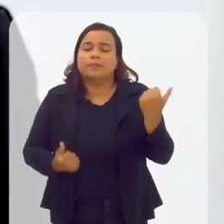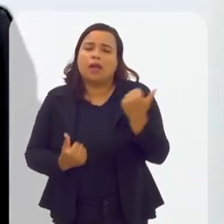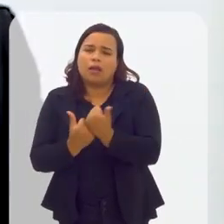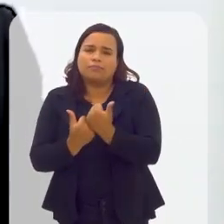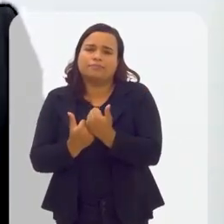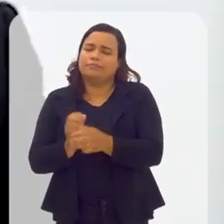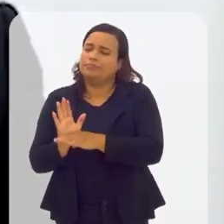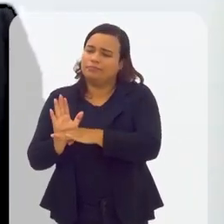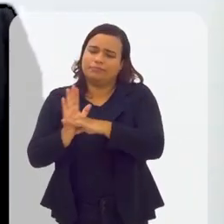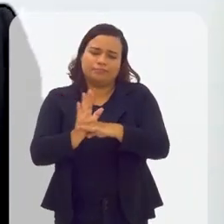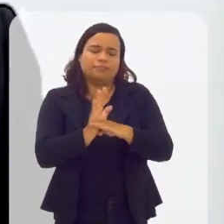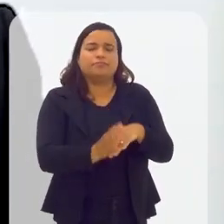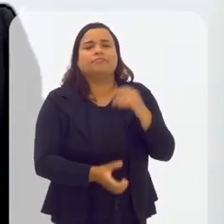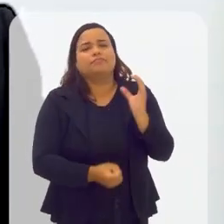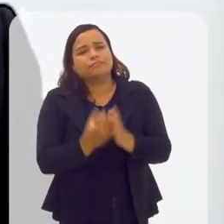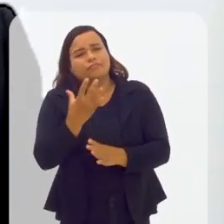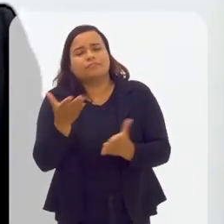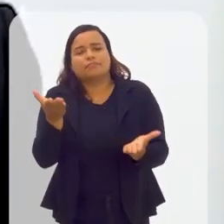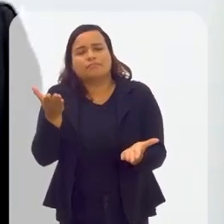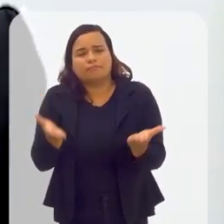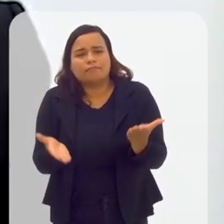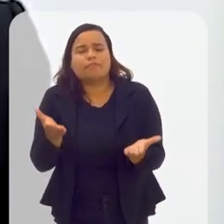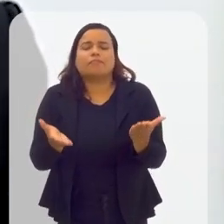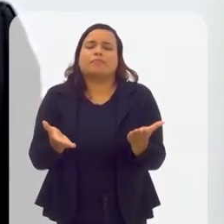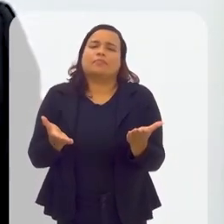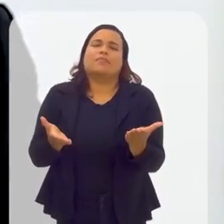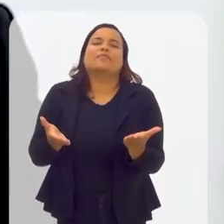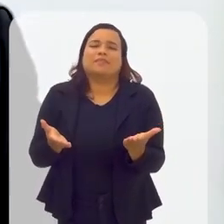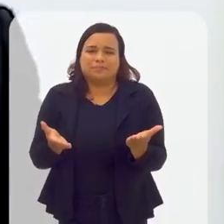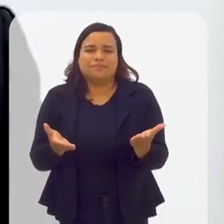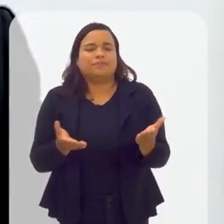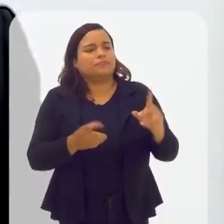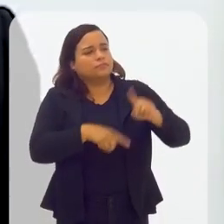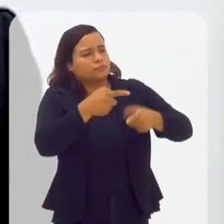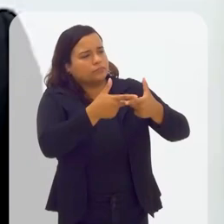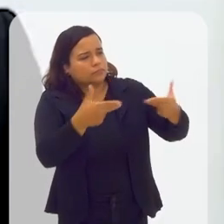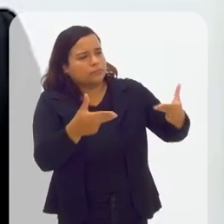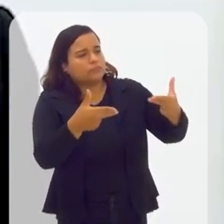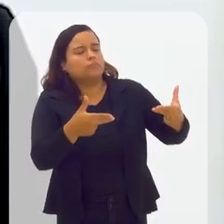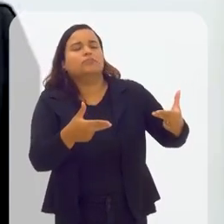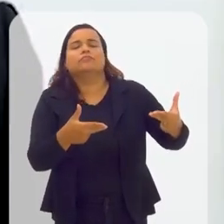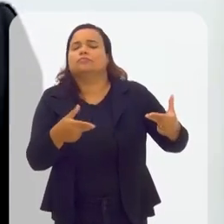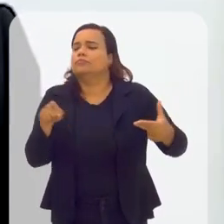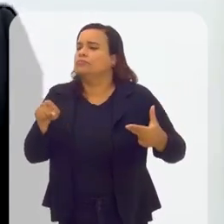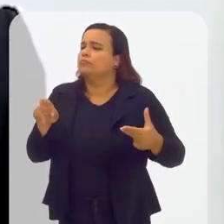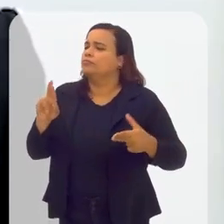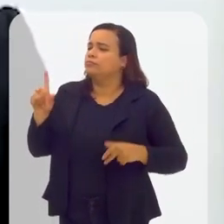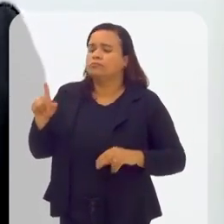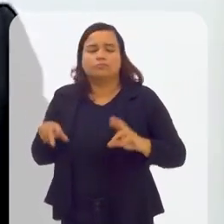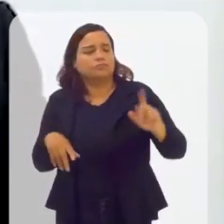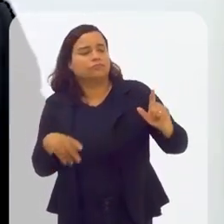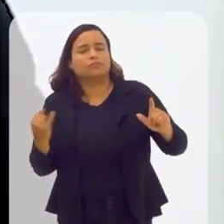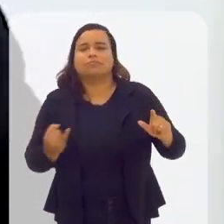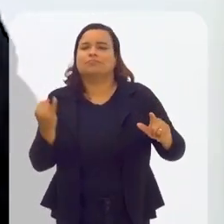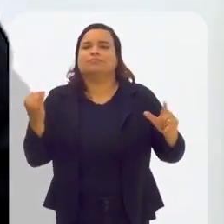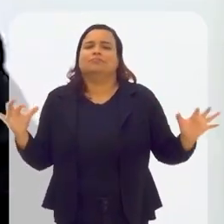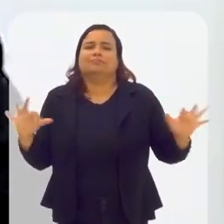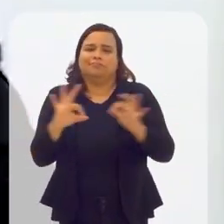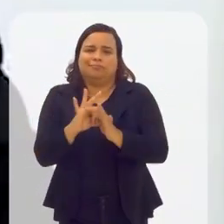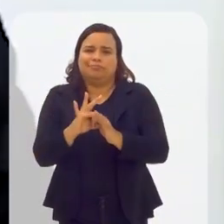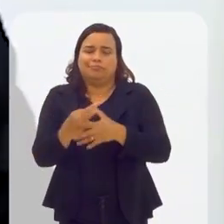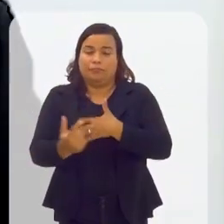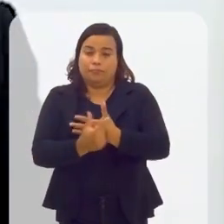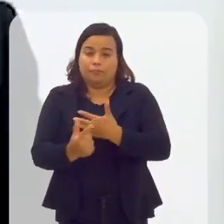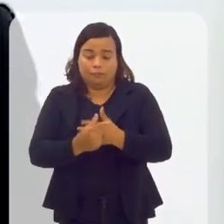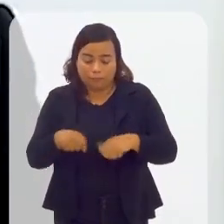ajude a criar um certo equilíbrio entre demandas diferentes. Então, esse é um papel muito